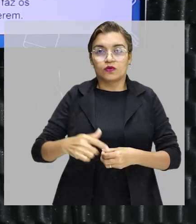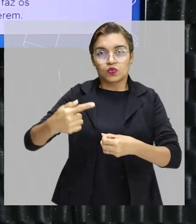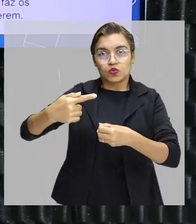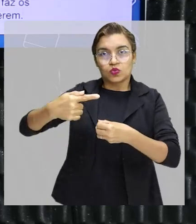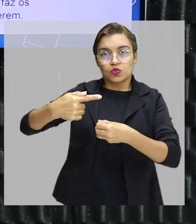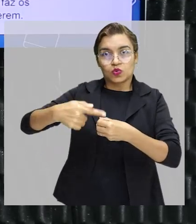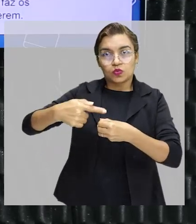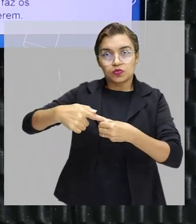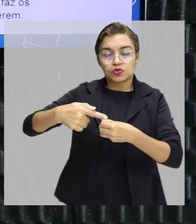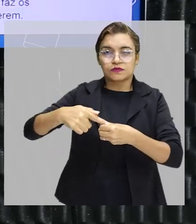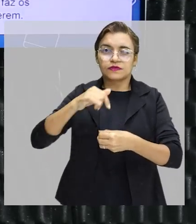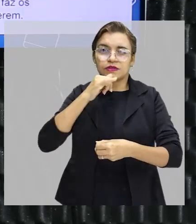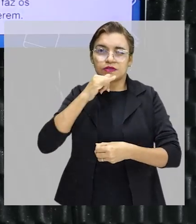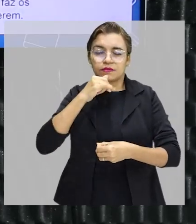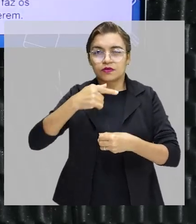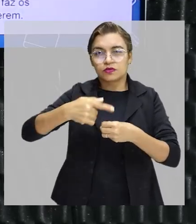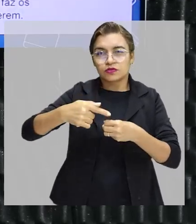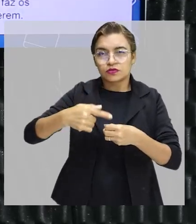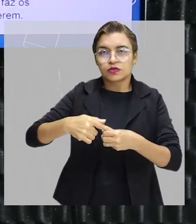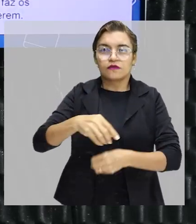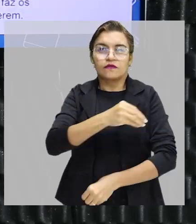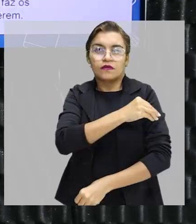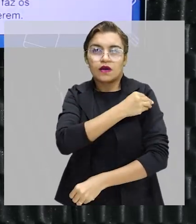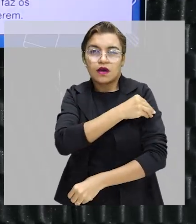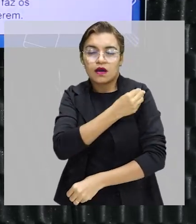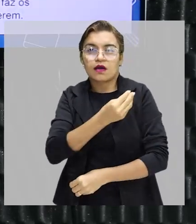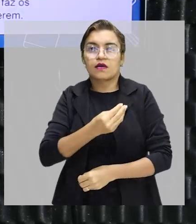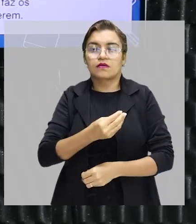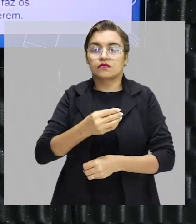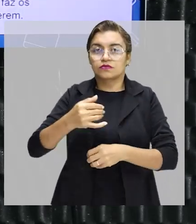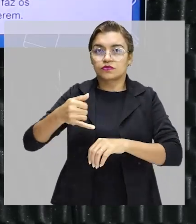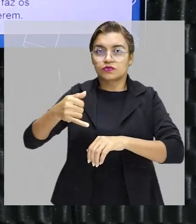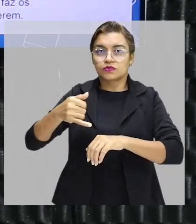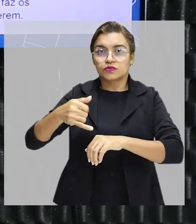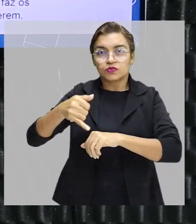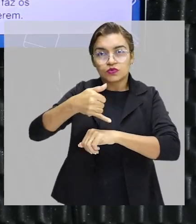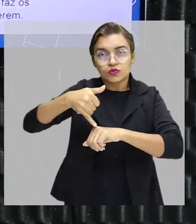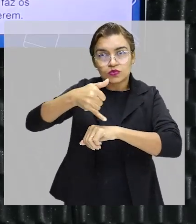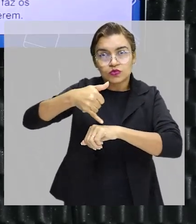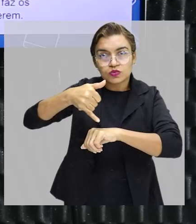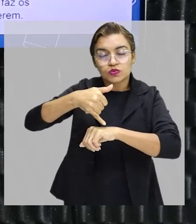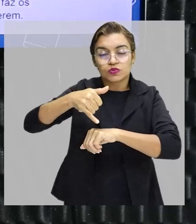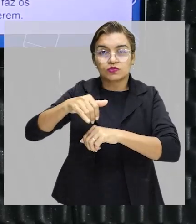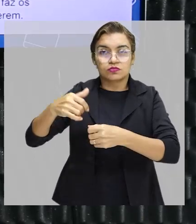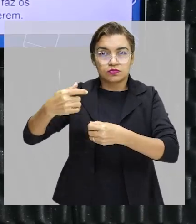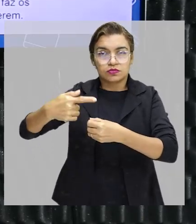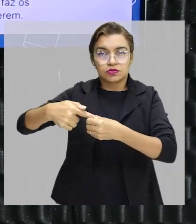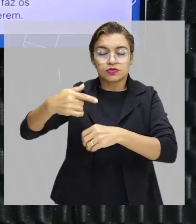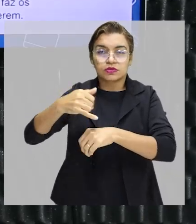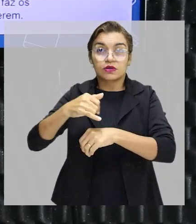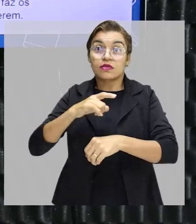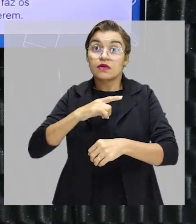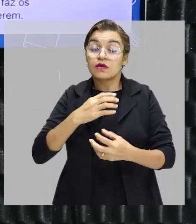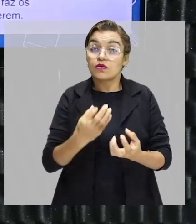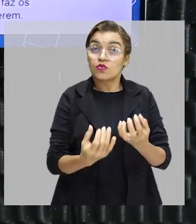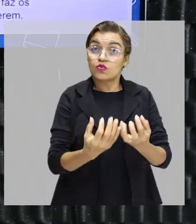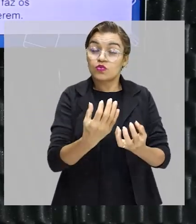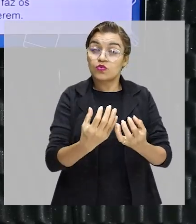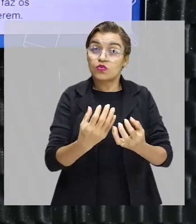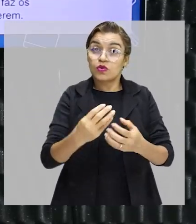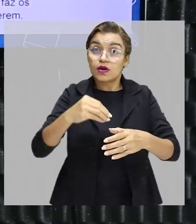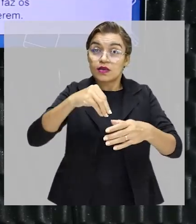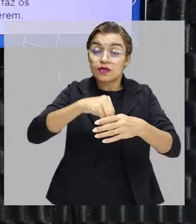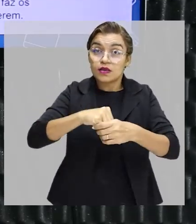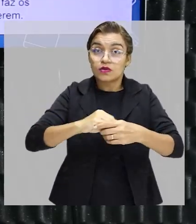a gasolina, o etanol, o óleo diesel, sofrem uma combustão, ok, ou seja, uma queima dentro